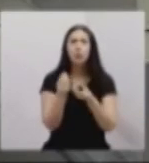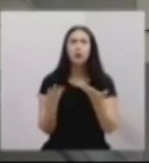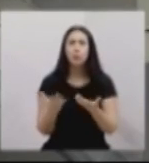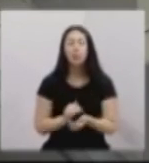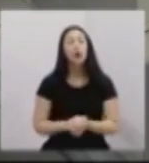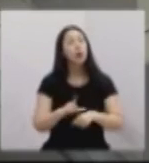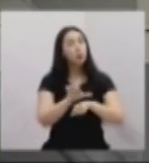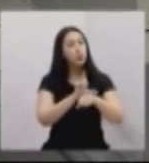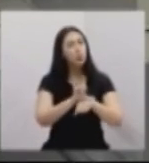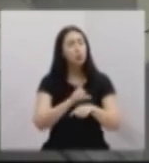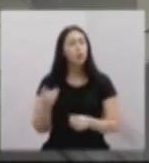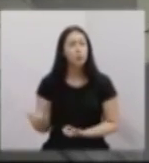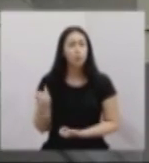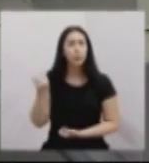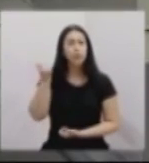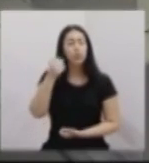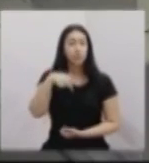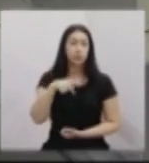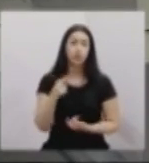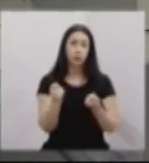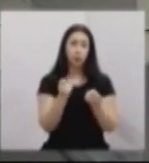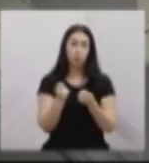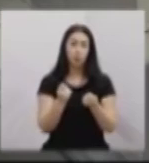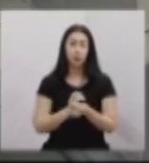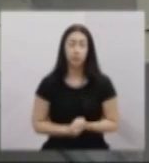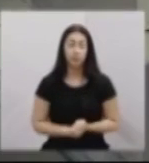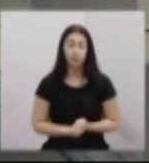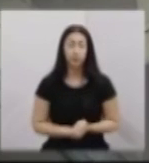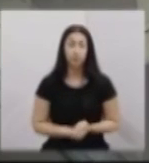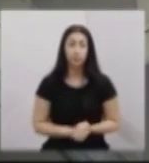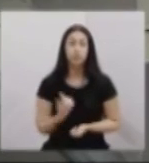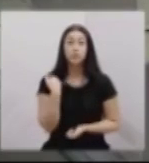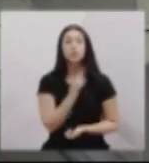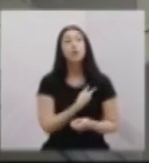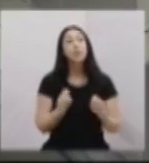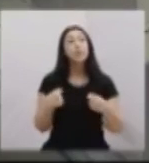tem uma importância fundamental na economia local. Então que a gente possa aqui